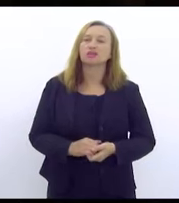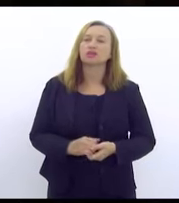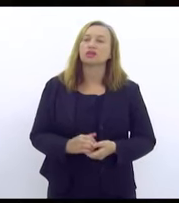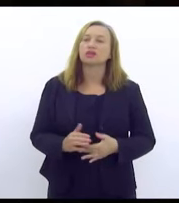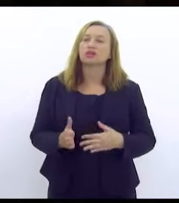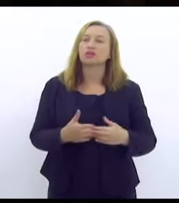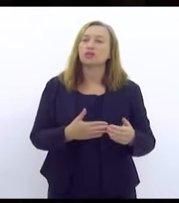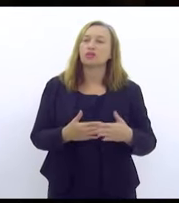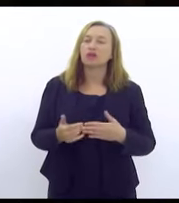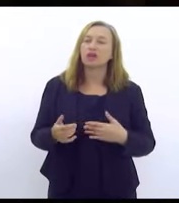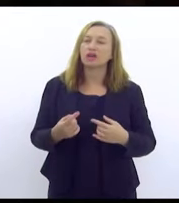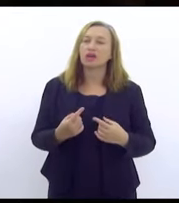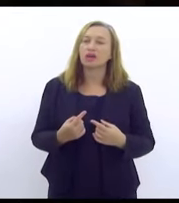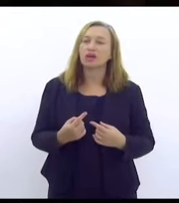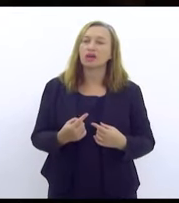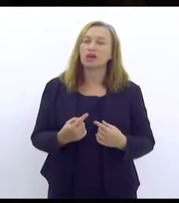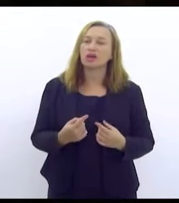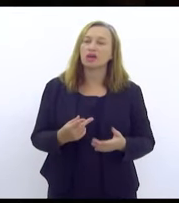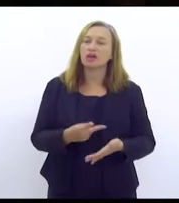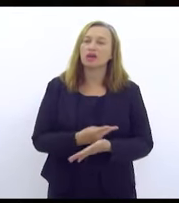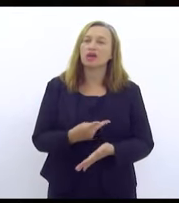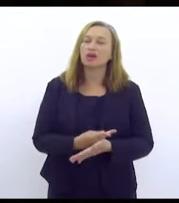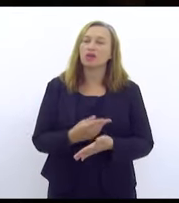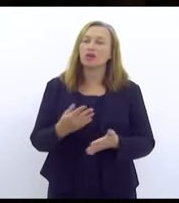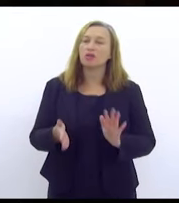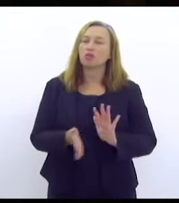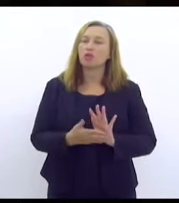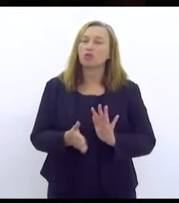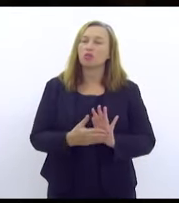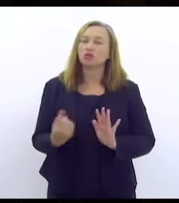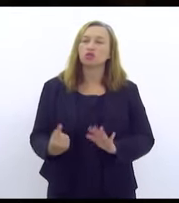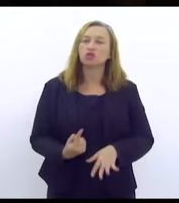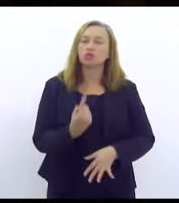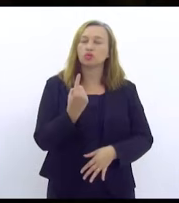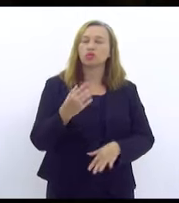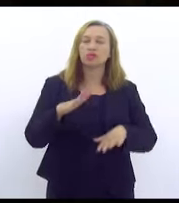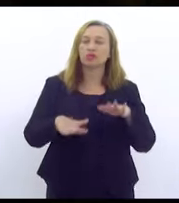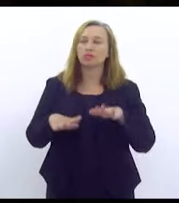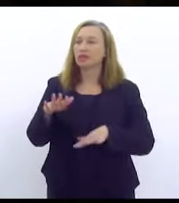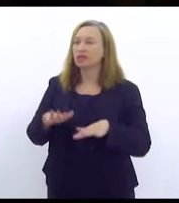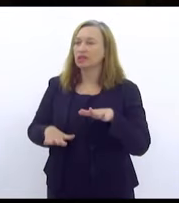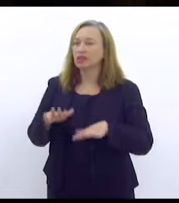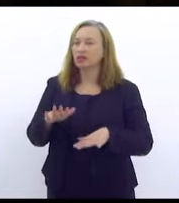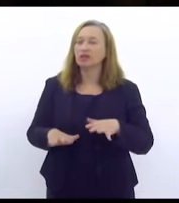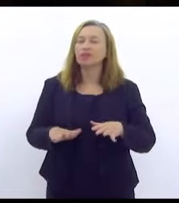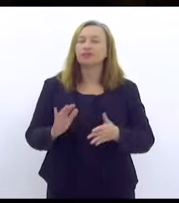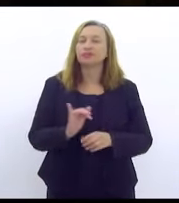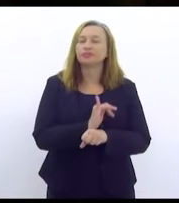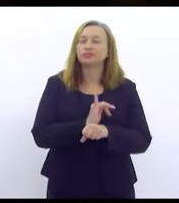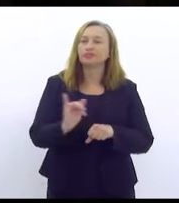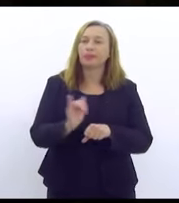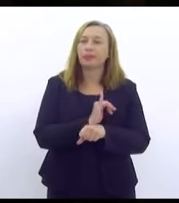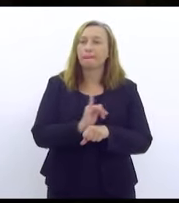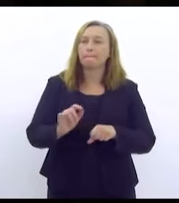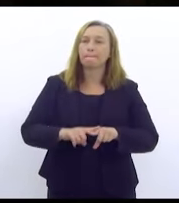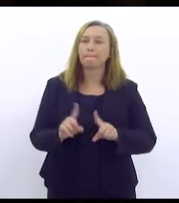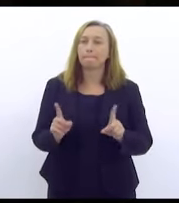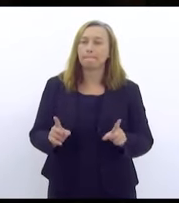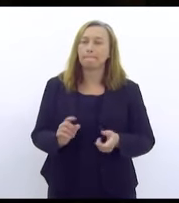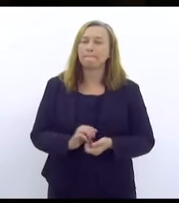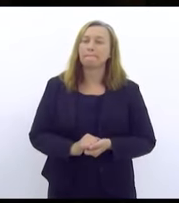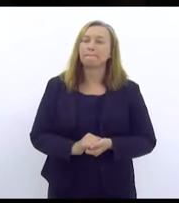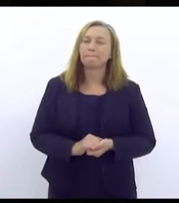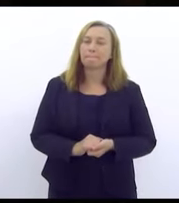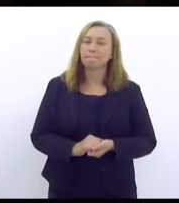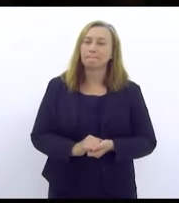vaidade, mas num firme propósito, independente de quem seja, qual seja a estratégia, mas num